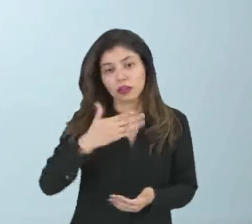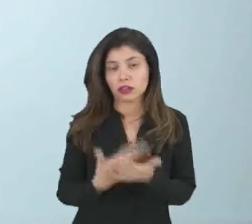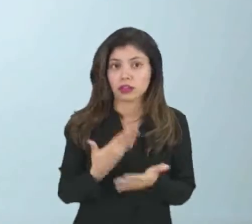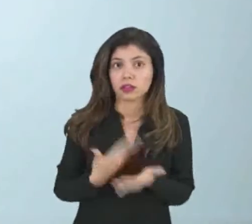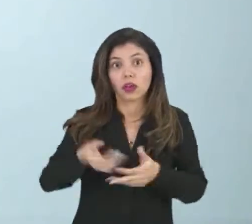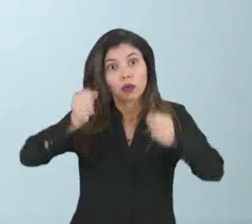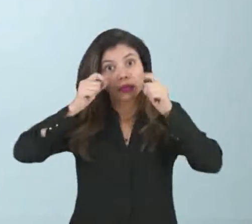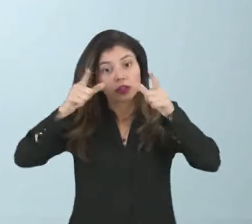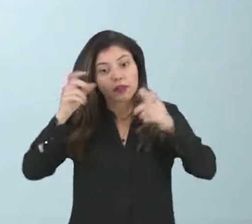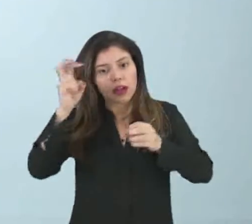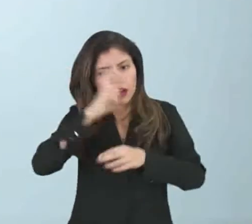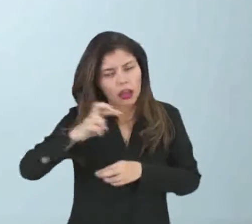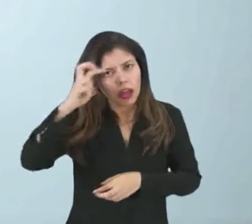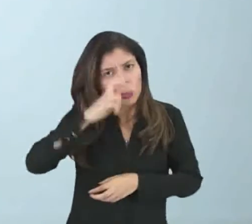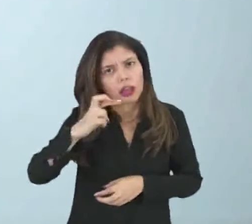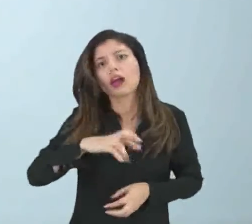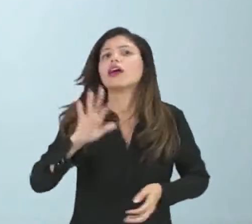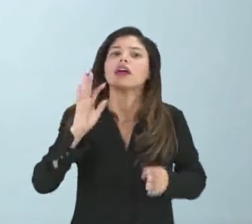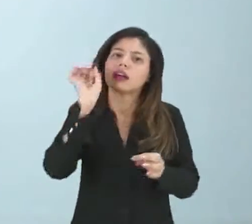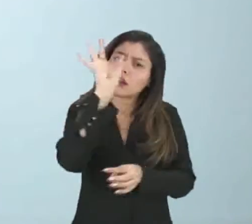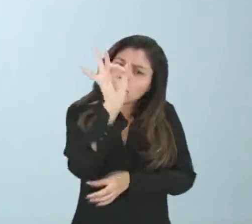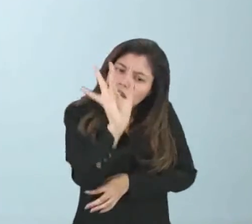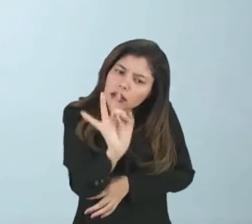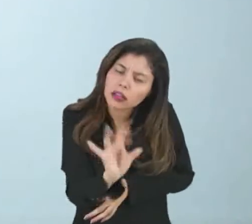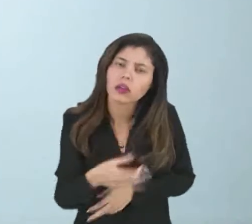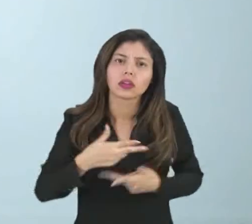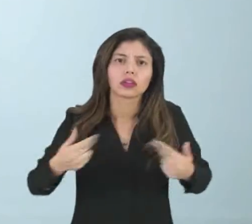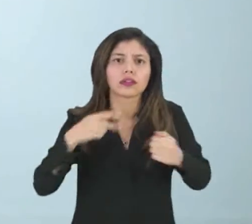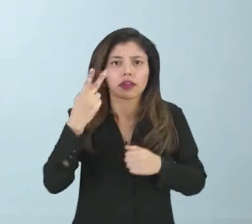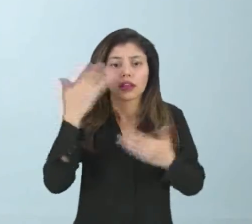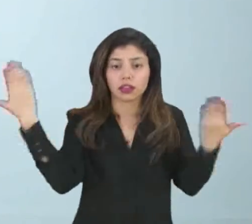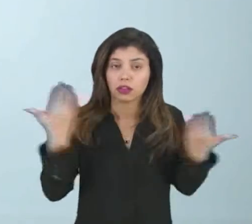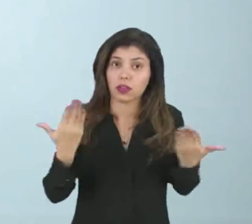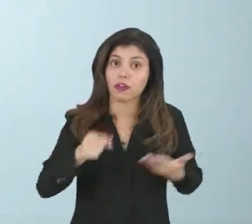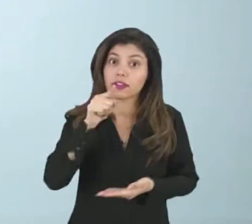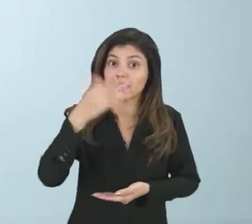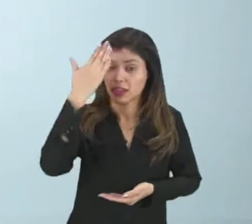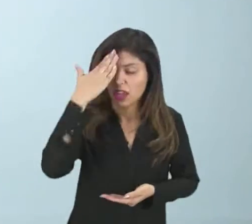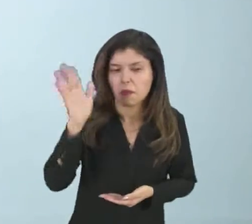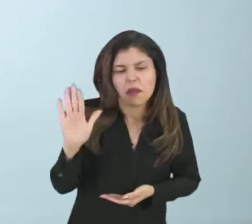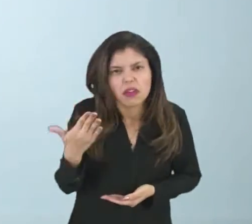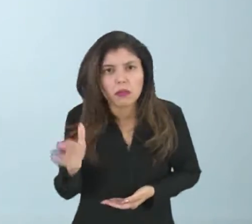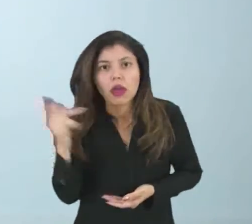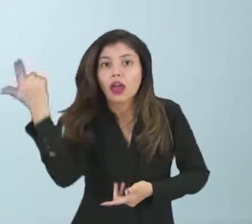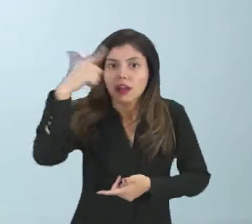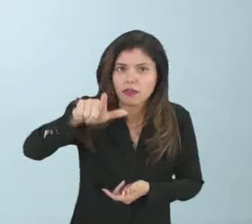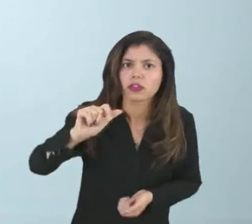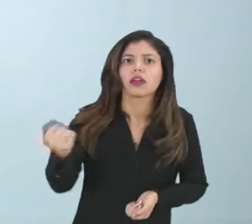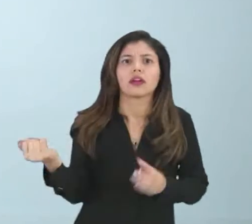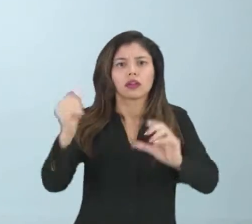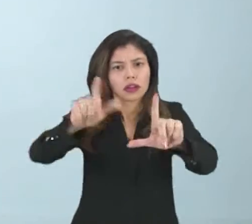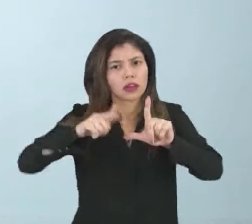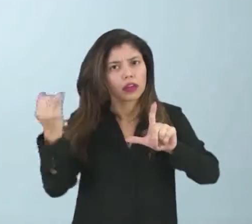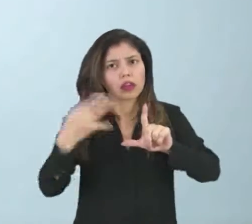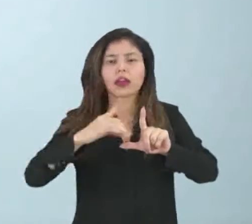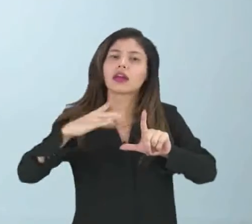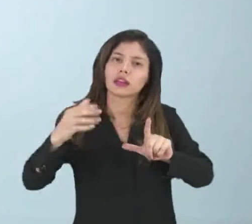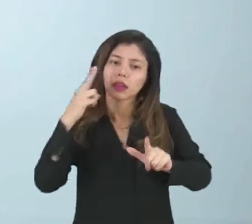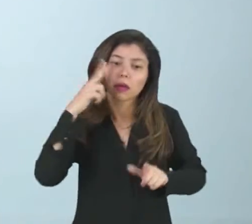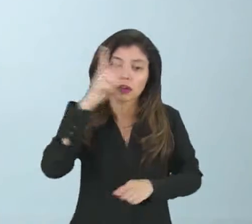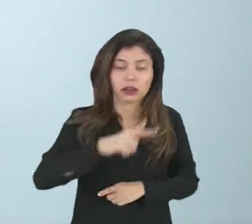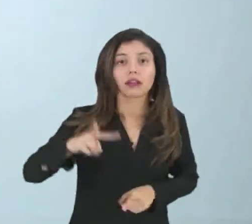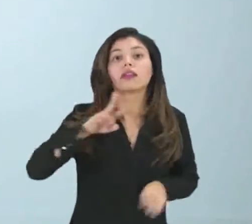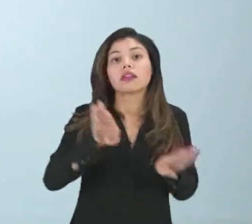aula, observar com calma, analisar cada coisa que foi falada aqui para você ter noção. Revise novamente, entre na plataforma Eduque, dá uma